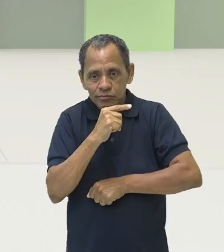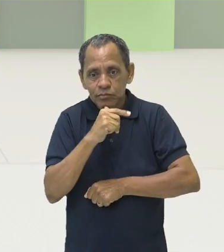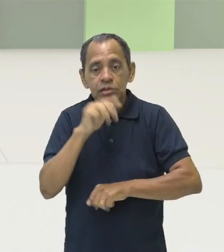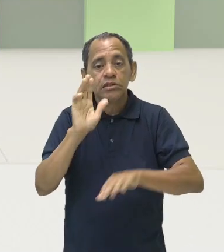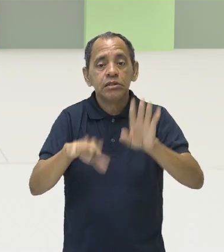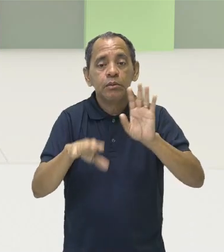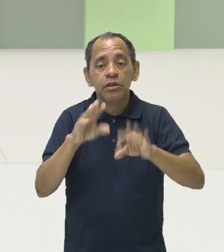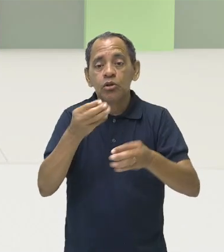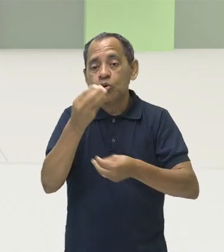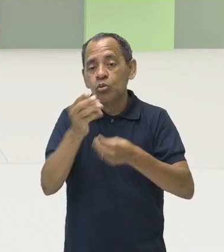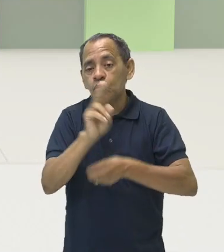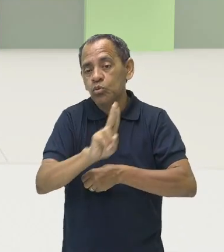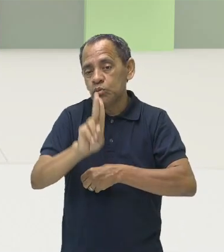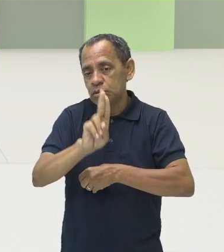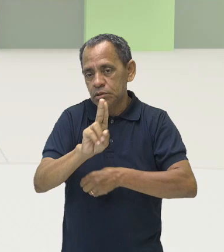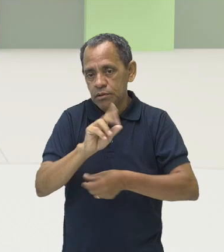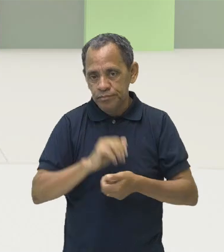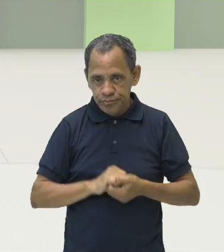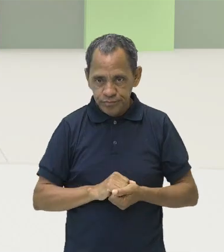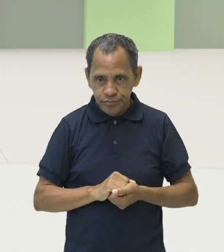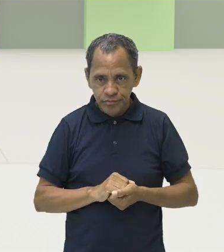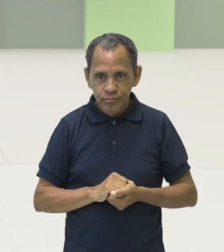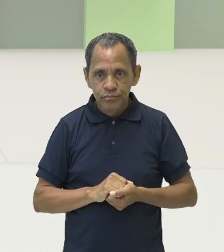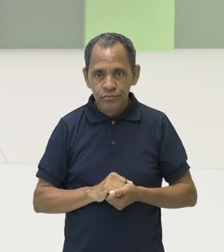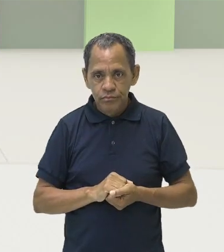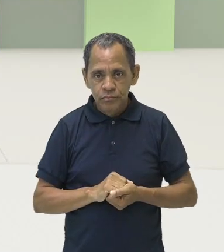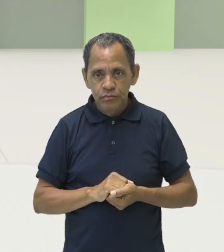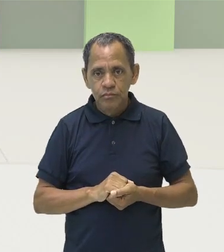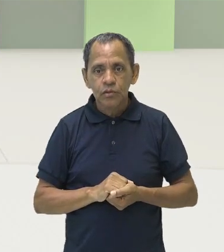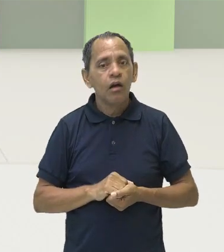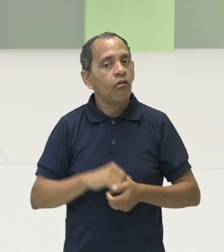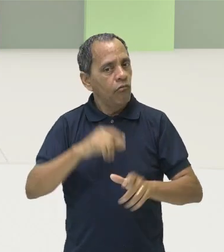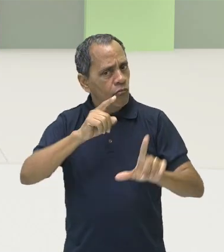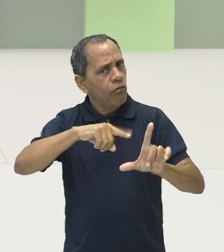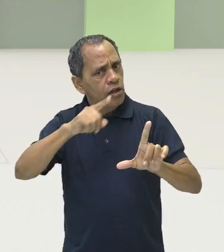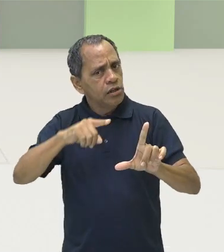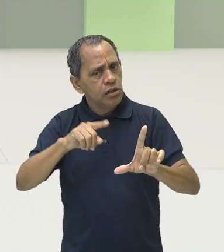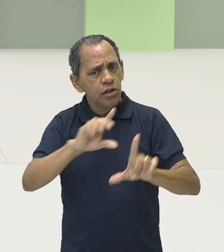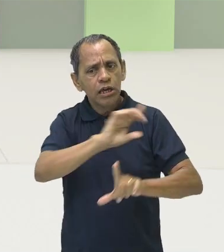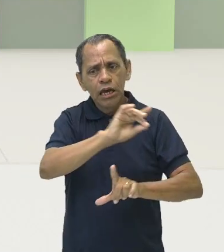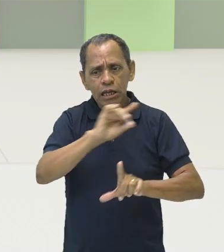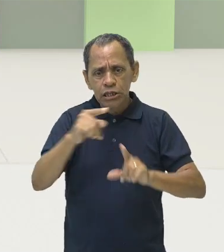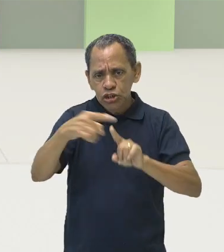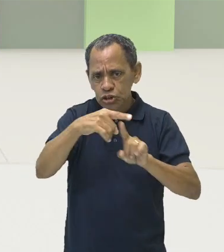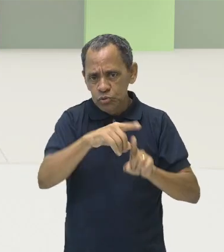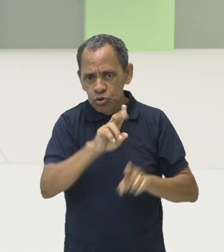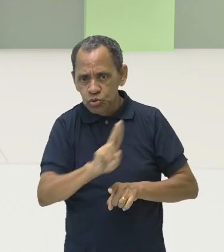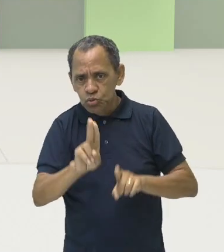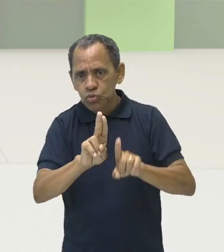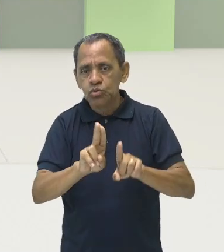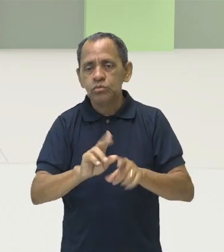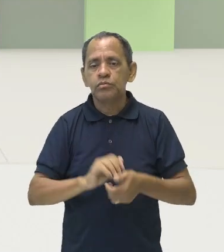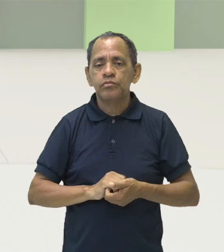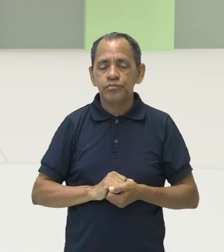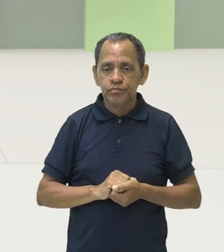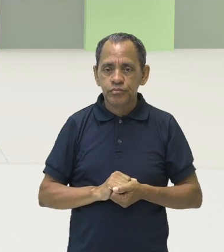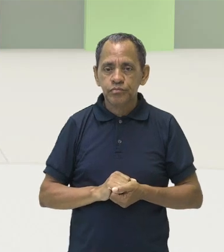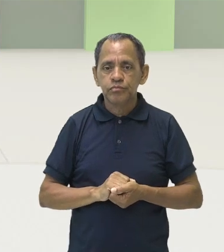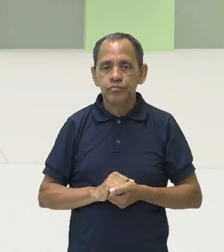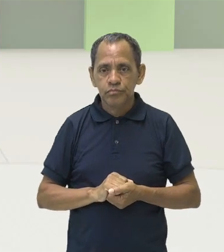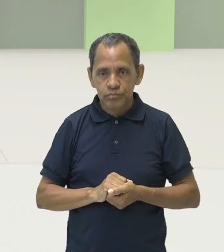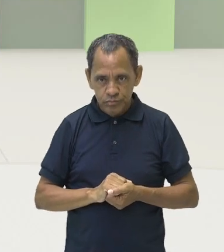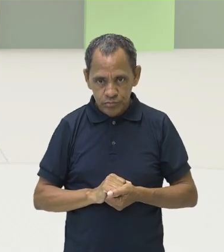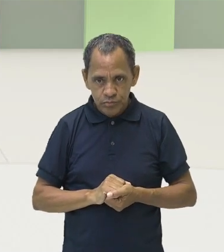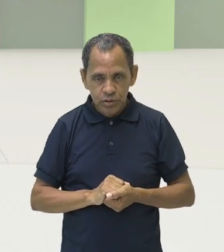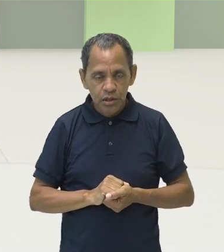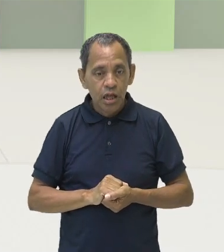vai usar. Então, os padrões de qualidade da água, eles variam para cada tipo de uso, certo? Por exemplo, os padrões de potabilidade, ou